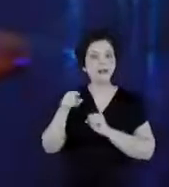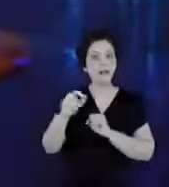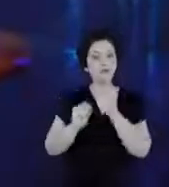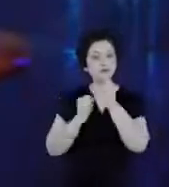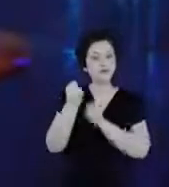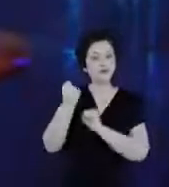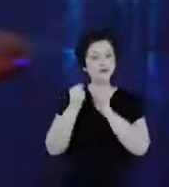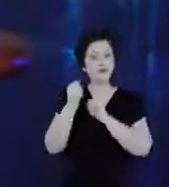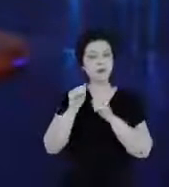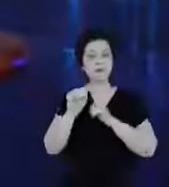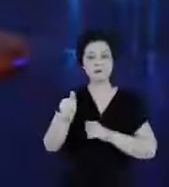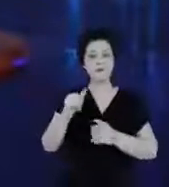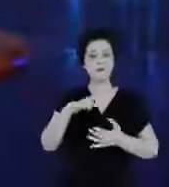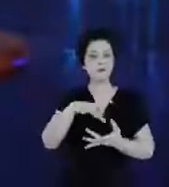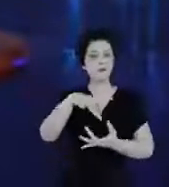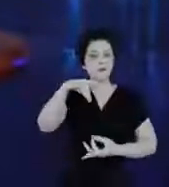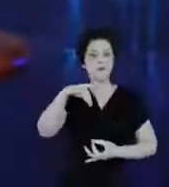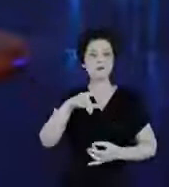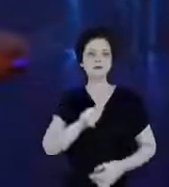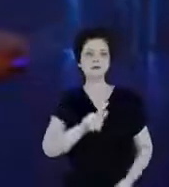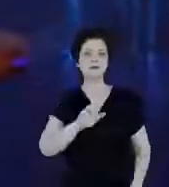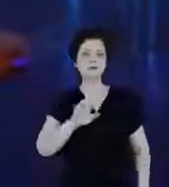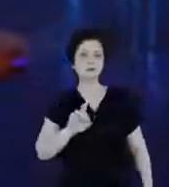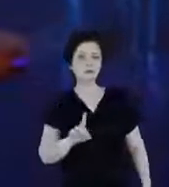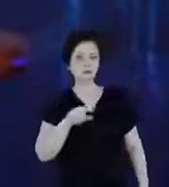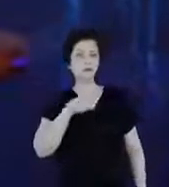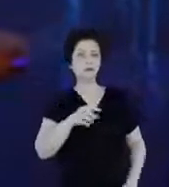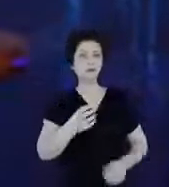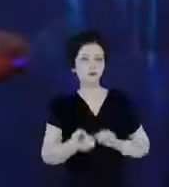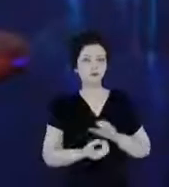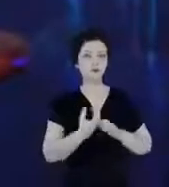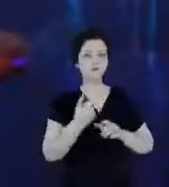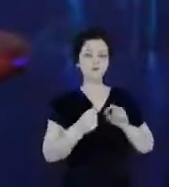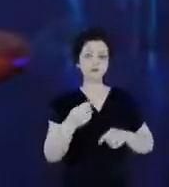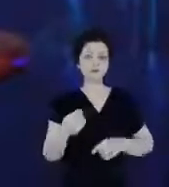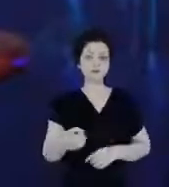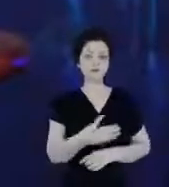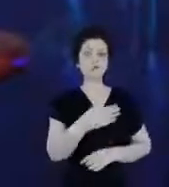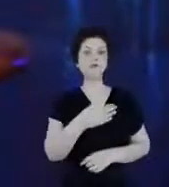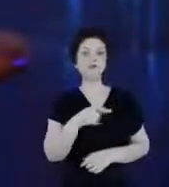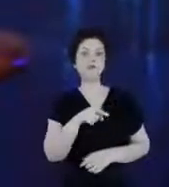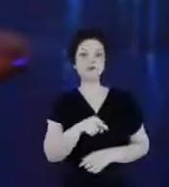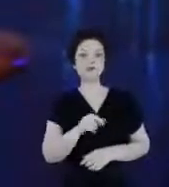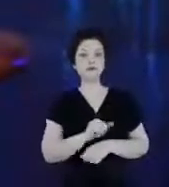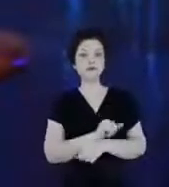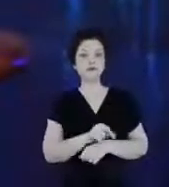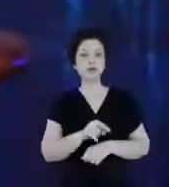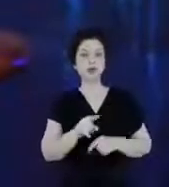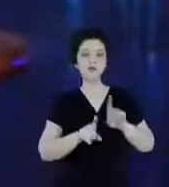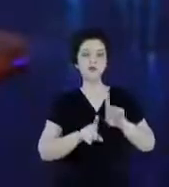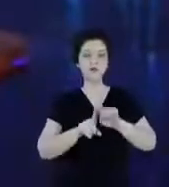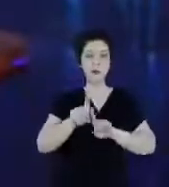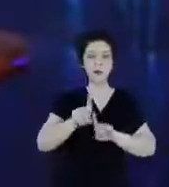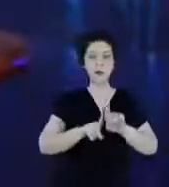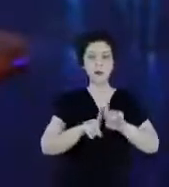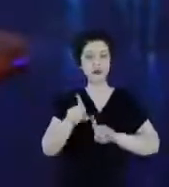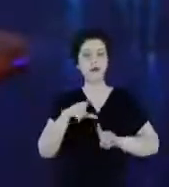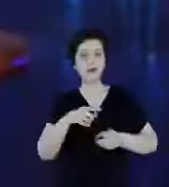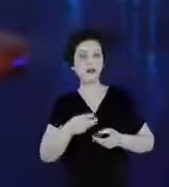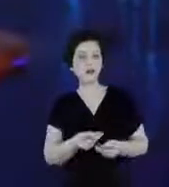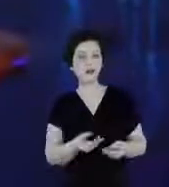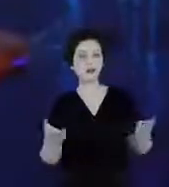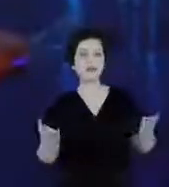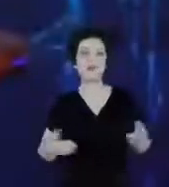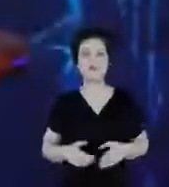A democratização da AGD, ela cria um ambiente novo, favorável a uma competitividade, a uma entrega, inclusive para resolver o